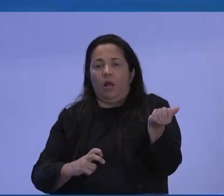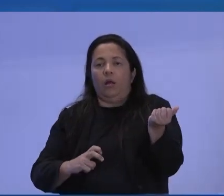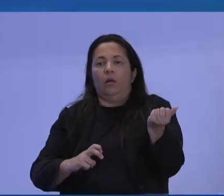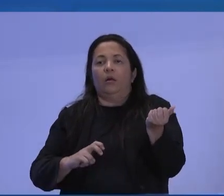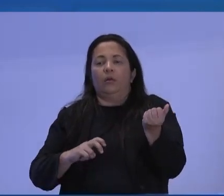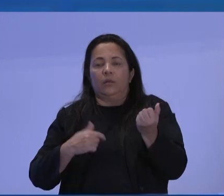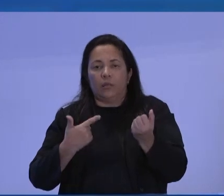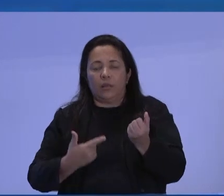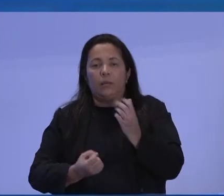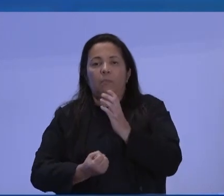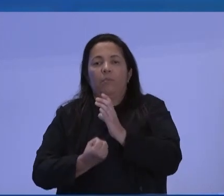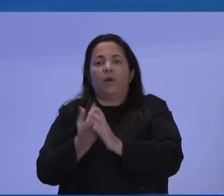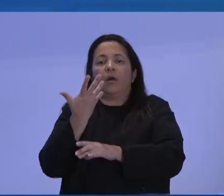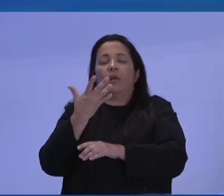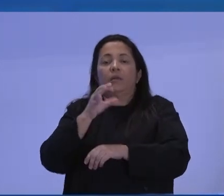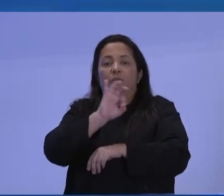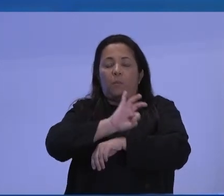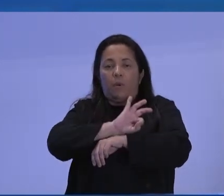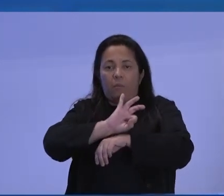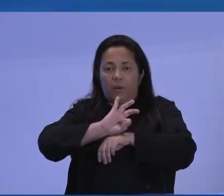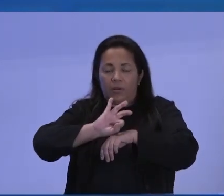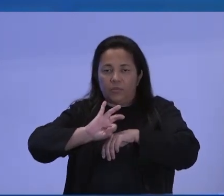nascimento, onde aparece uma mancha